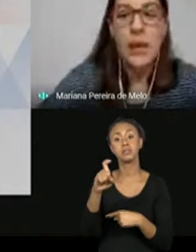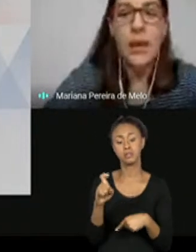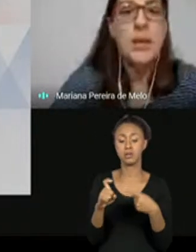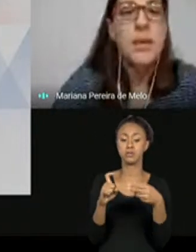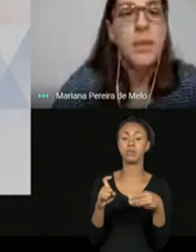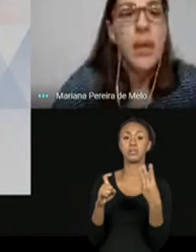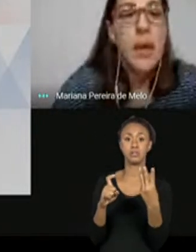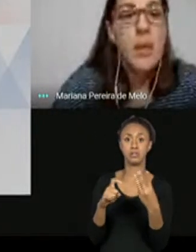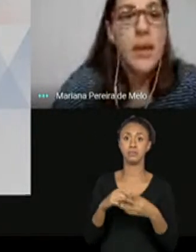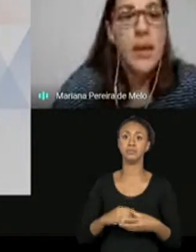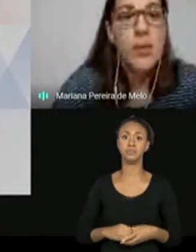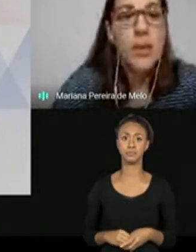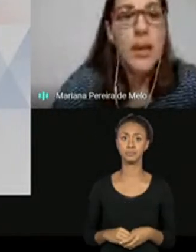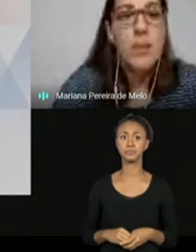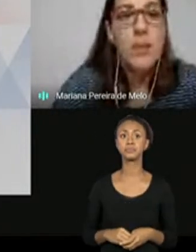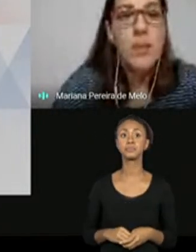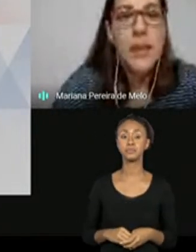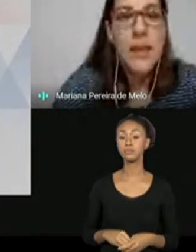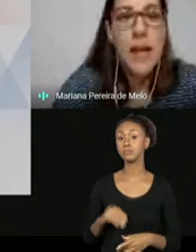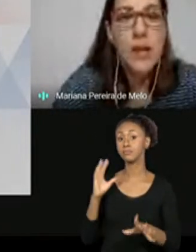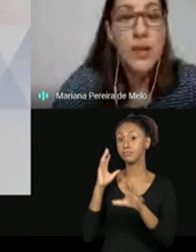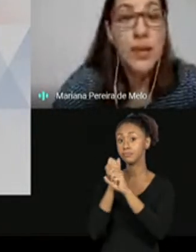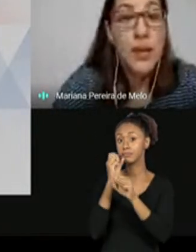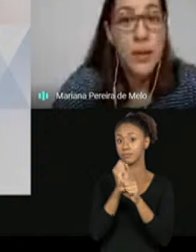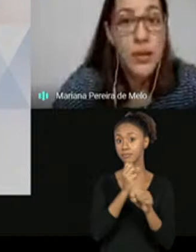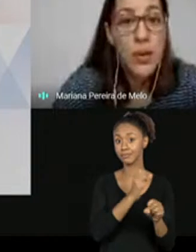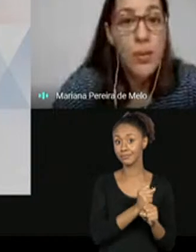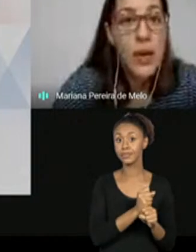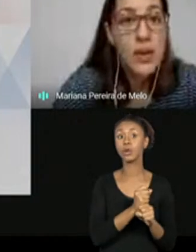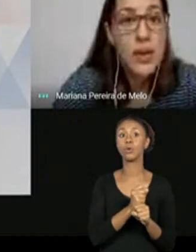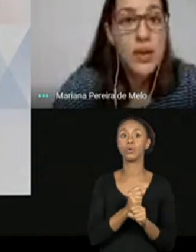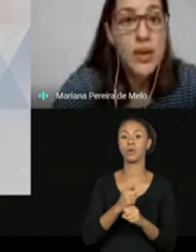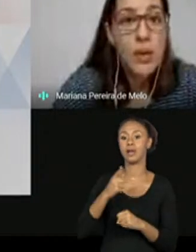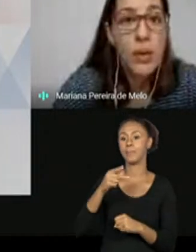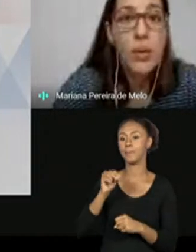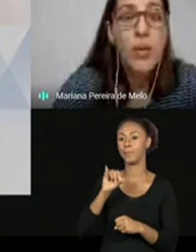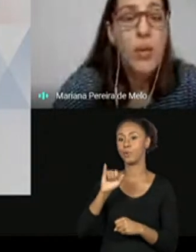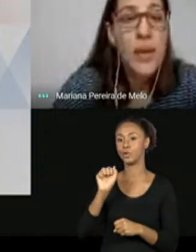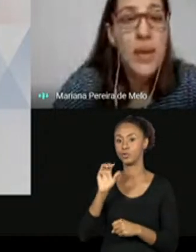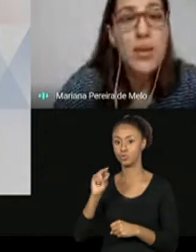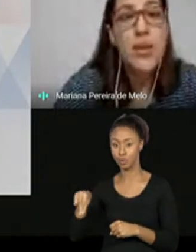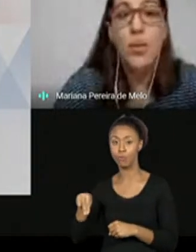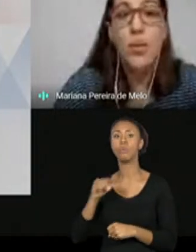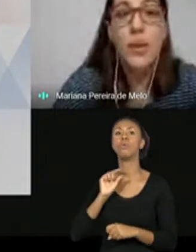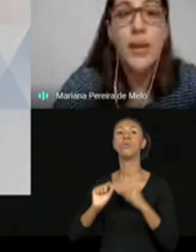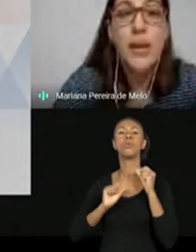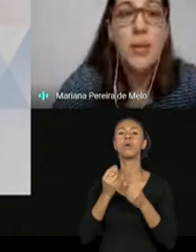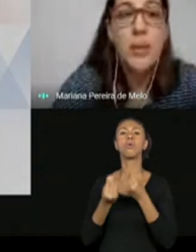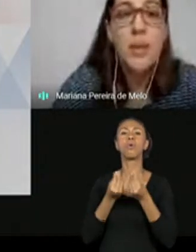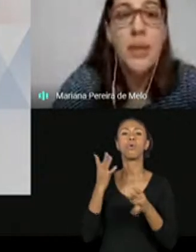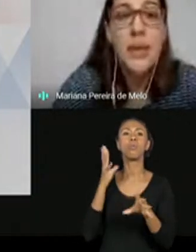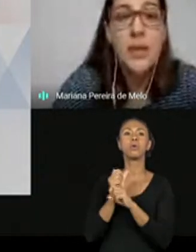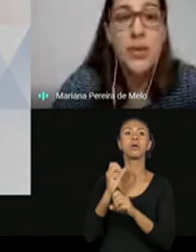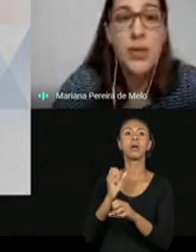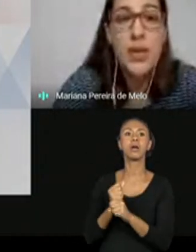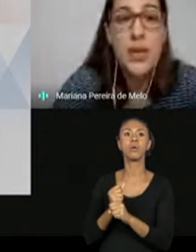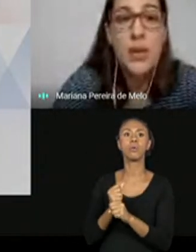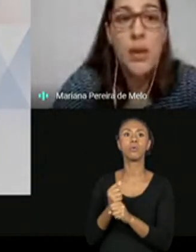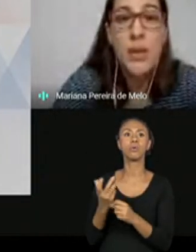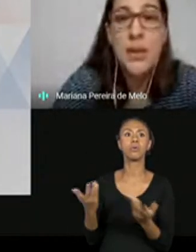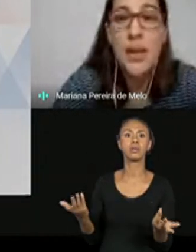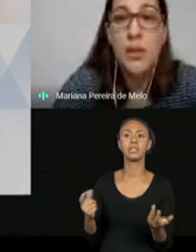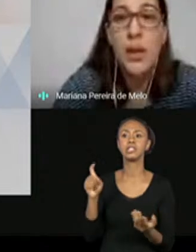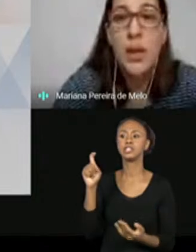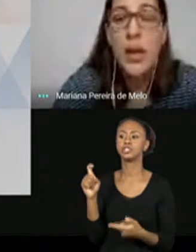igual a 3. Para calcular a probabilidade da Poisson, a gente, então, ó, como é que a gente calcula aqui a probabilidade de